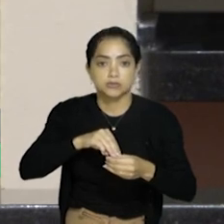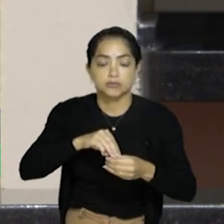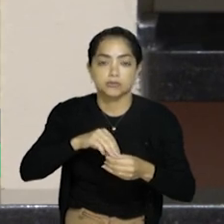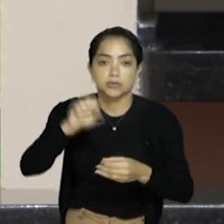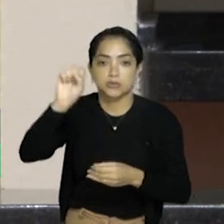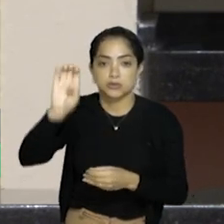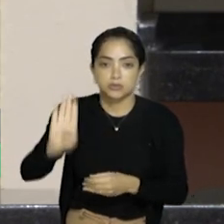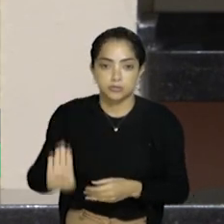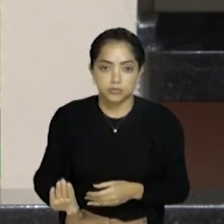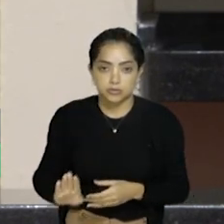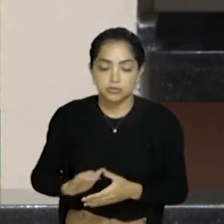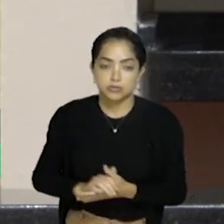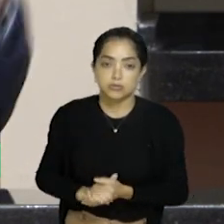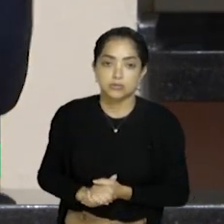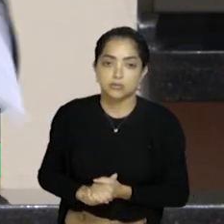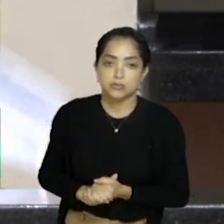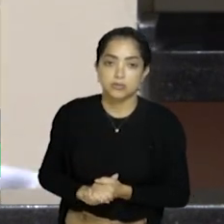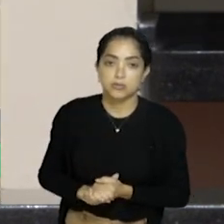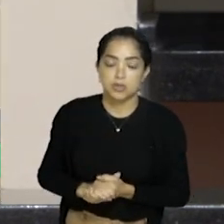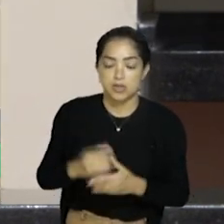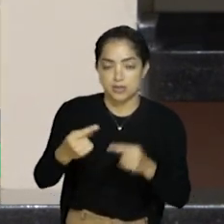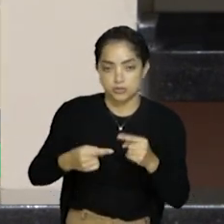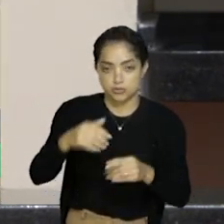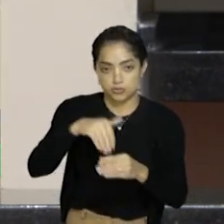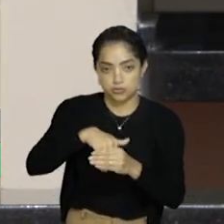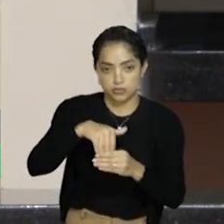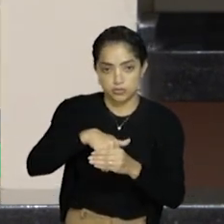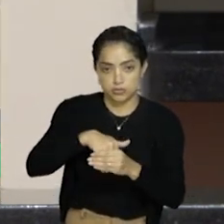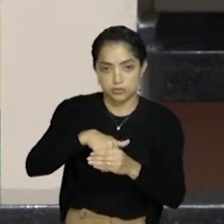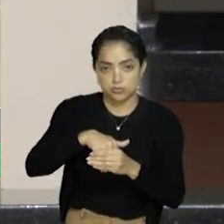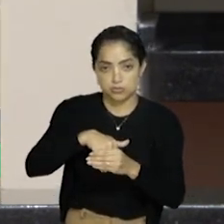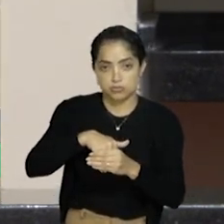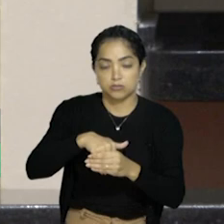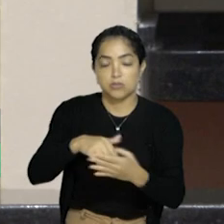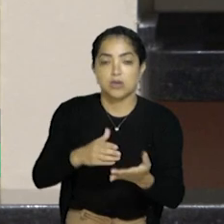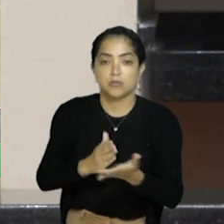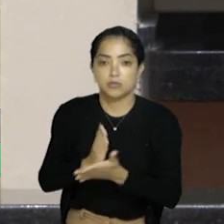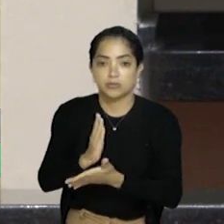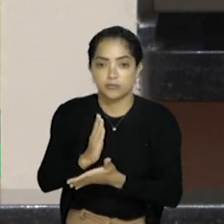em discussão em votação aprovado